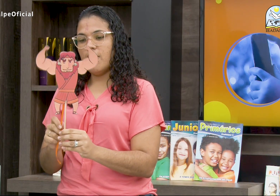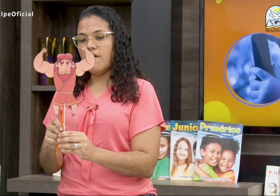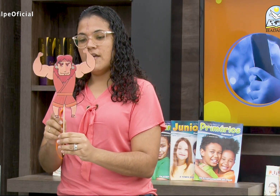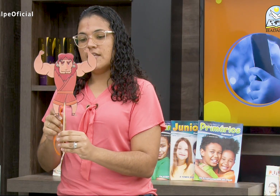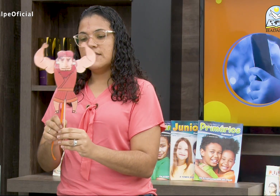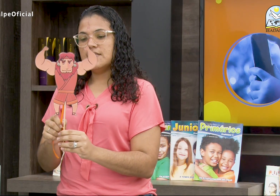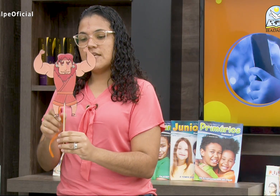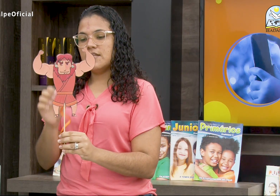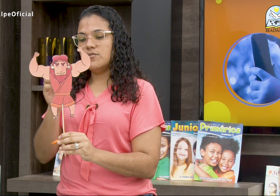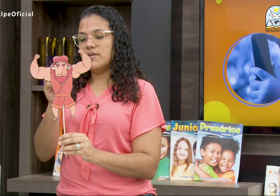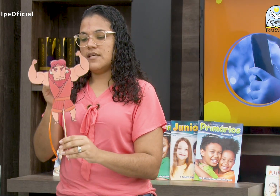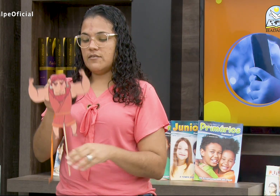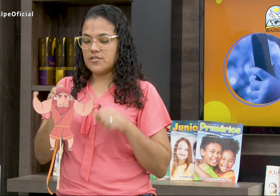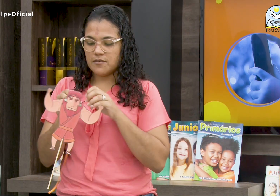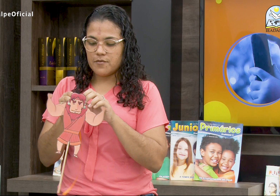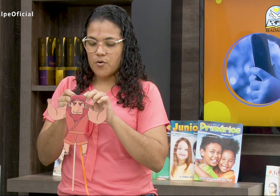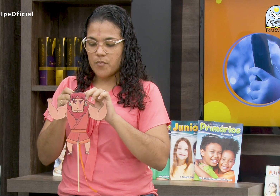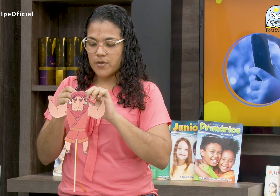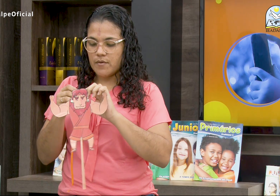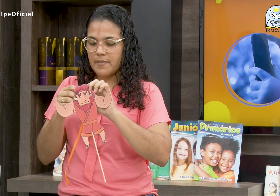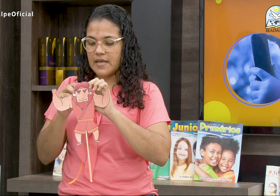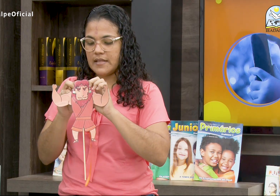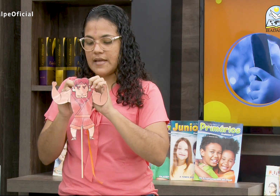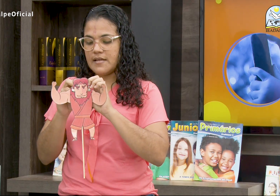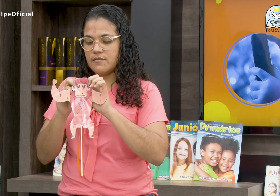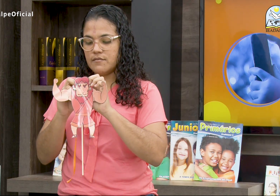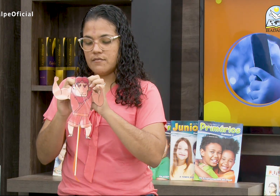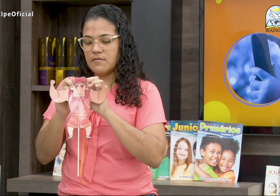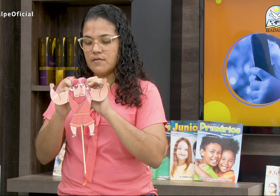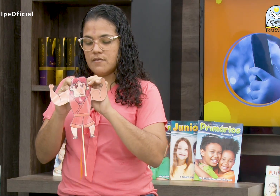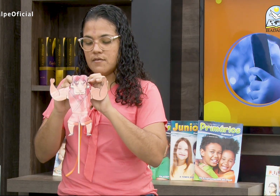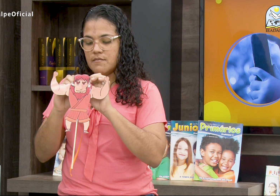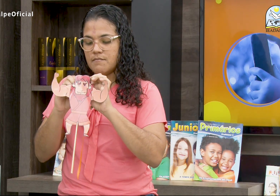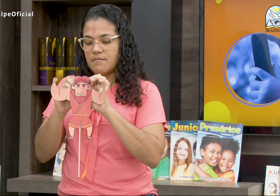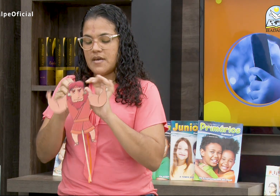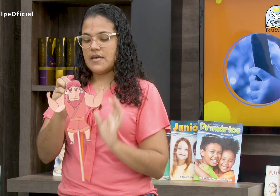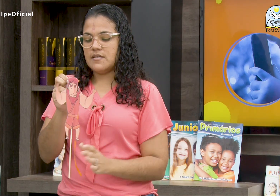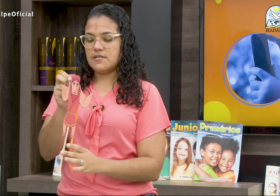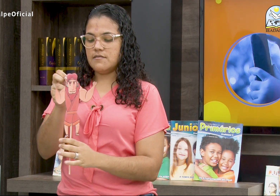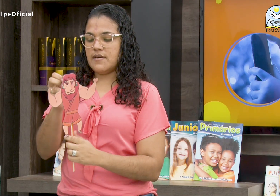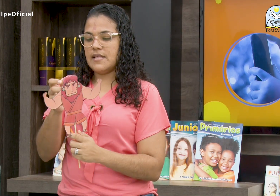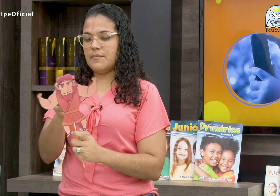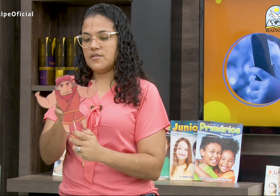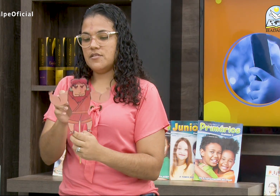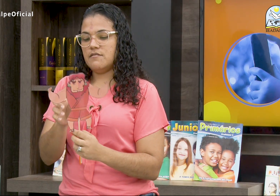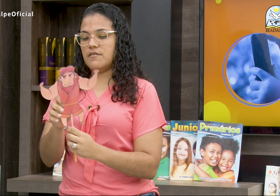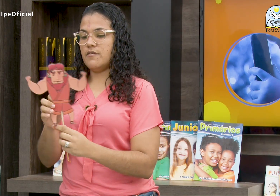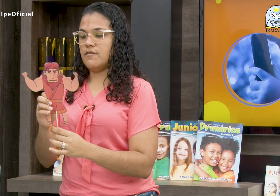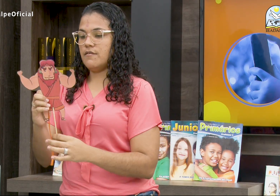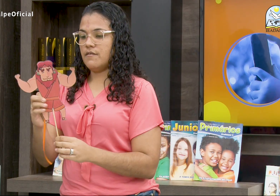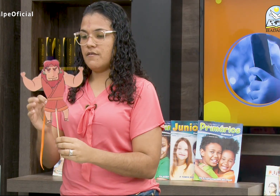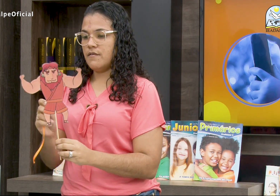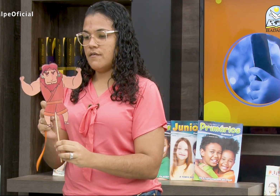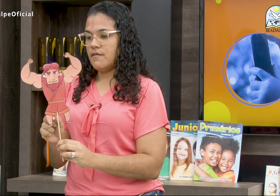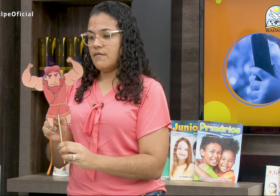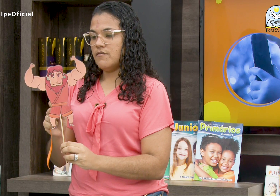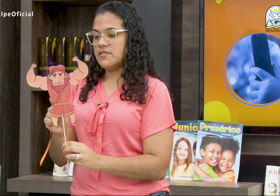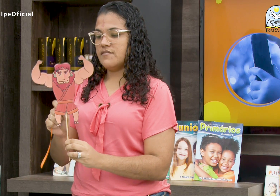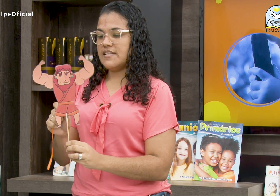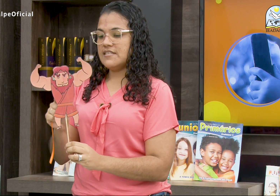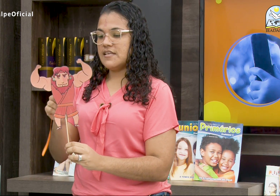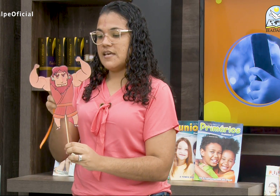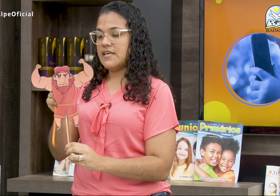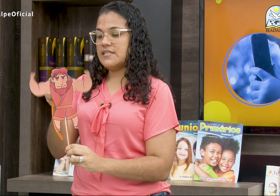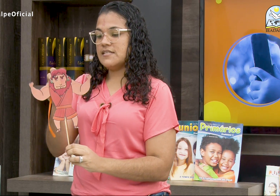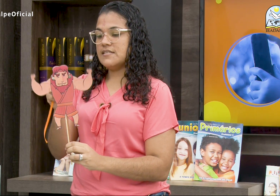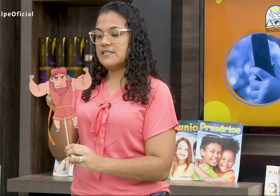tá, ó, dizendo... Eu acho que ficou um pouquinho apertado... Mas vai dar pra gente ver, ó. Você